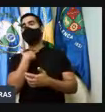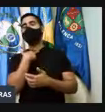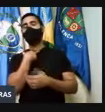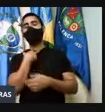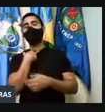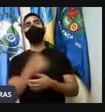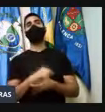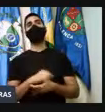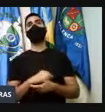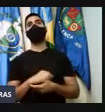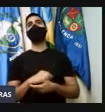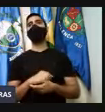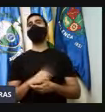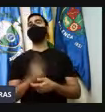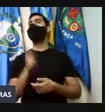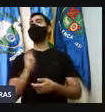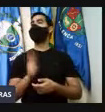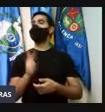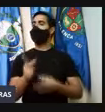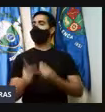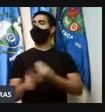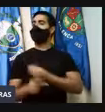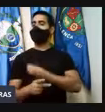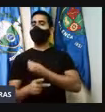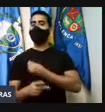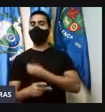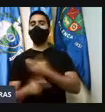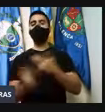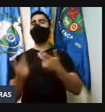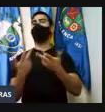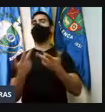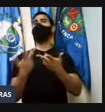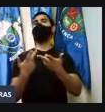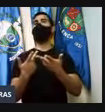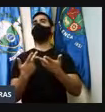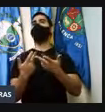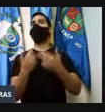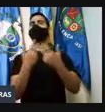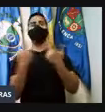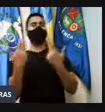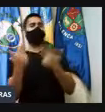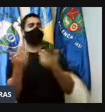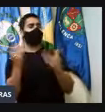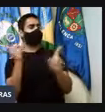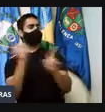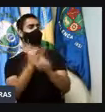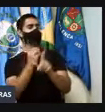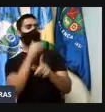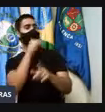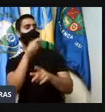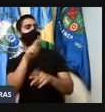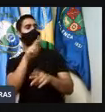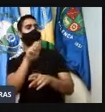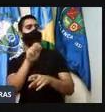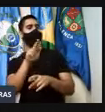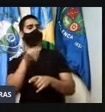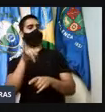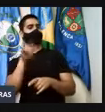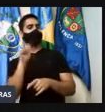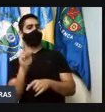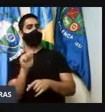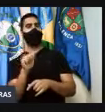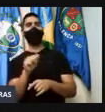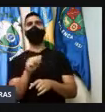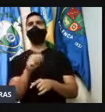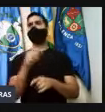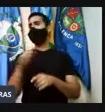mais conviver, e volto a dizer, com situações igual nós encontramos na Varginha, onde nós todos estivemos